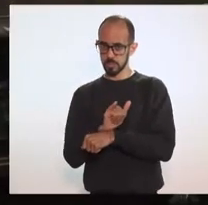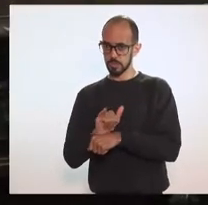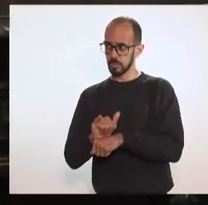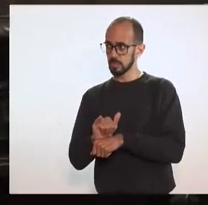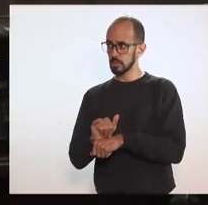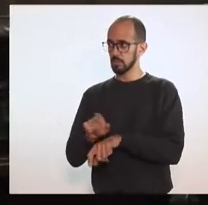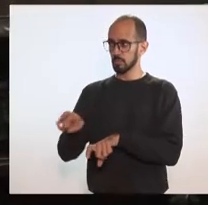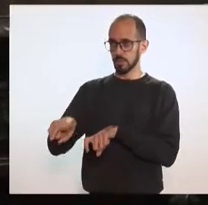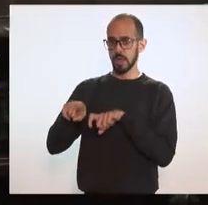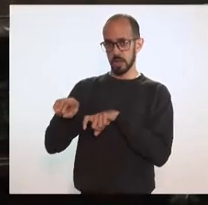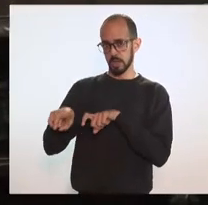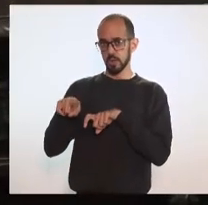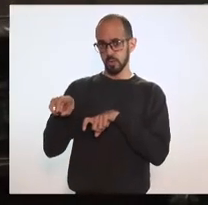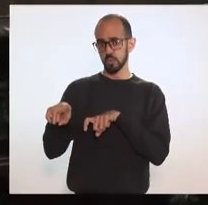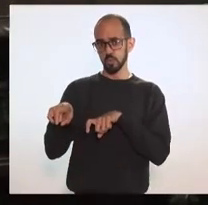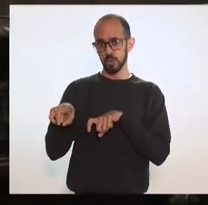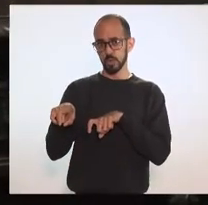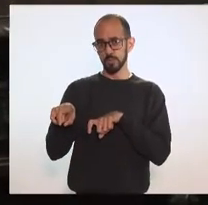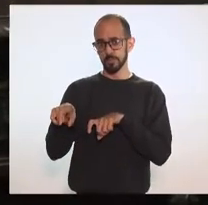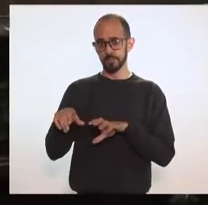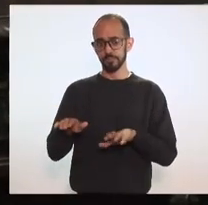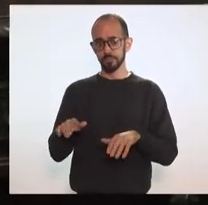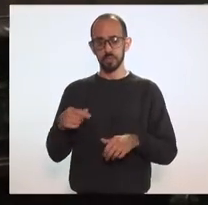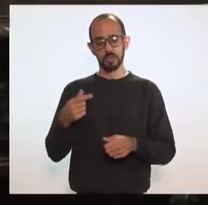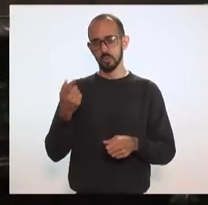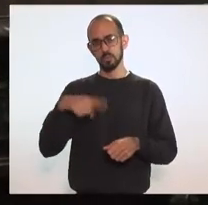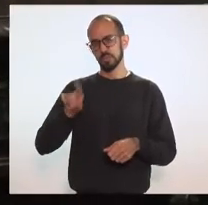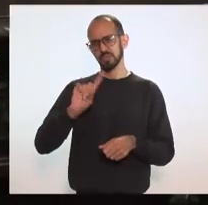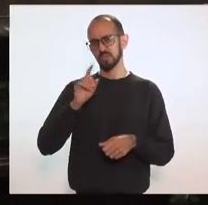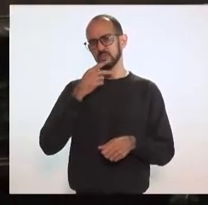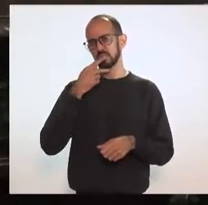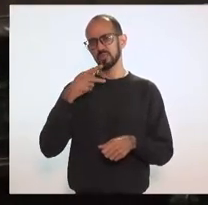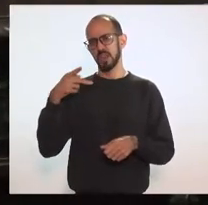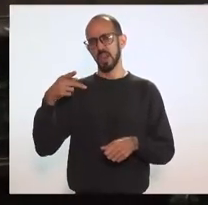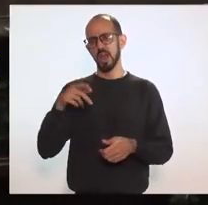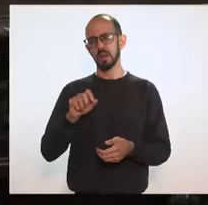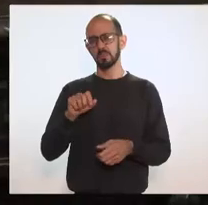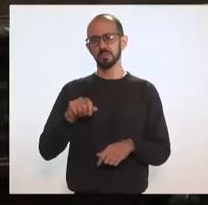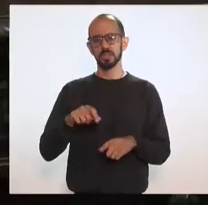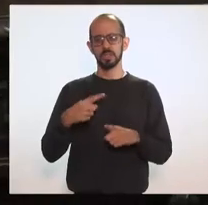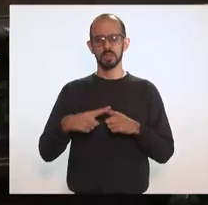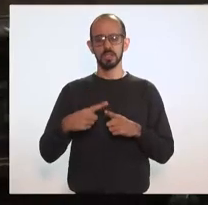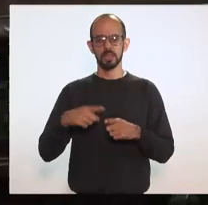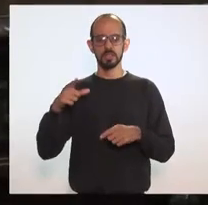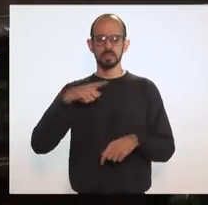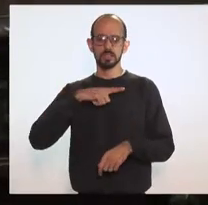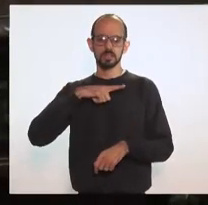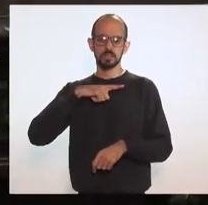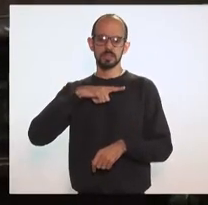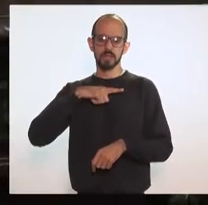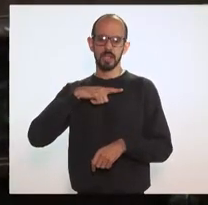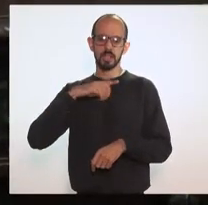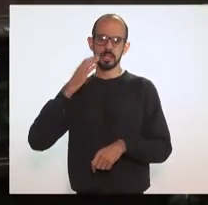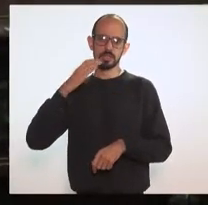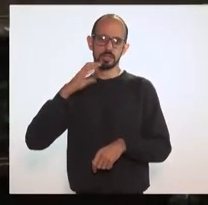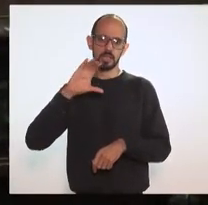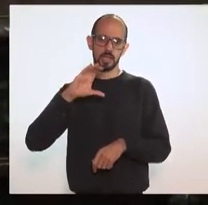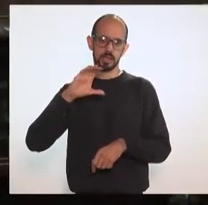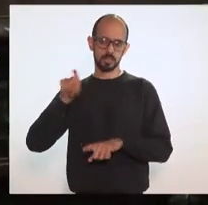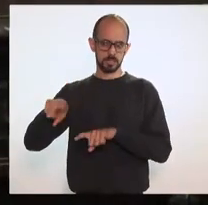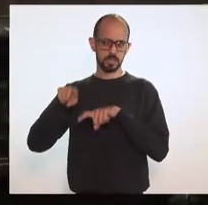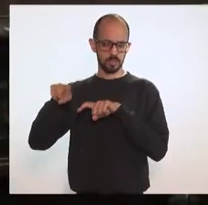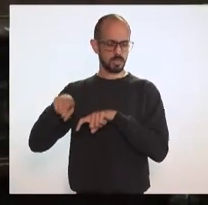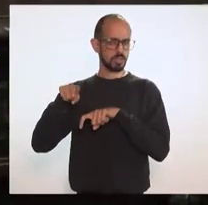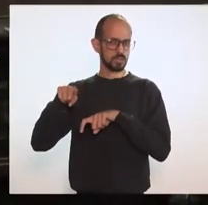eu nem preciso dizer dizer da vocação e da qualidade acadêmica da wi-fi do campo das ciências agrárias entre outras áreas